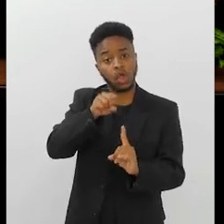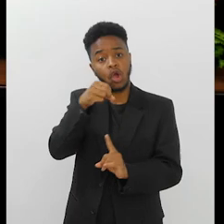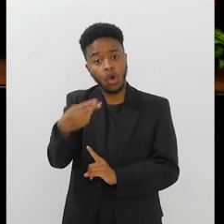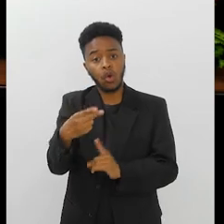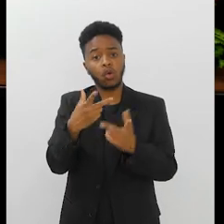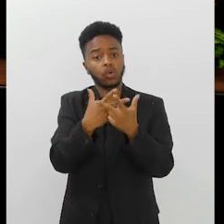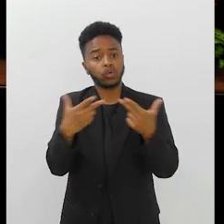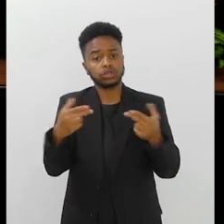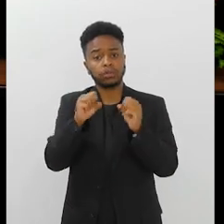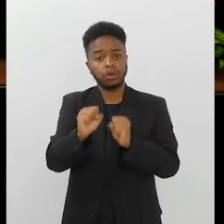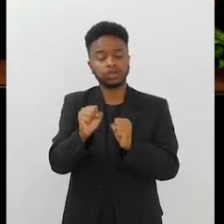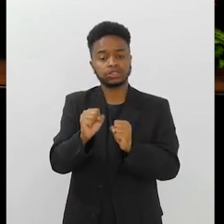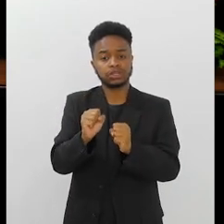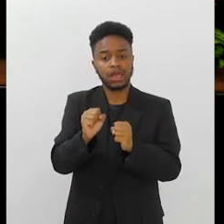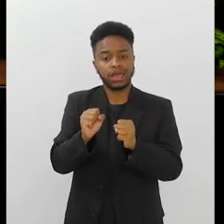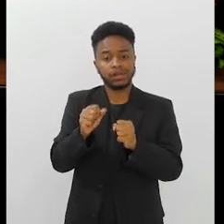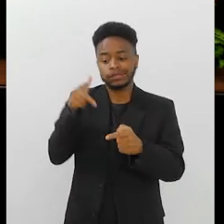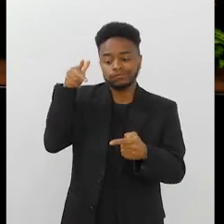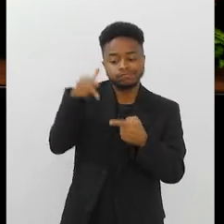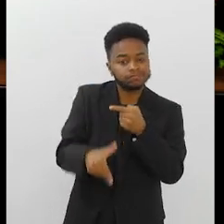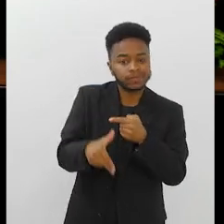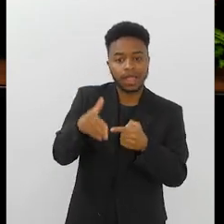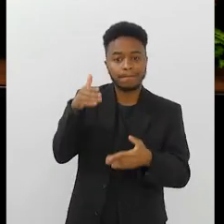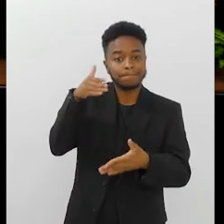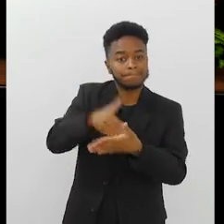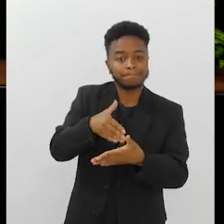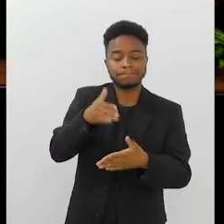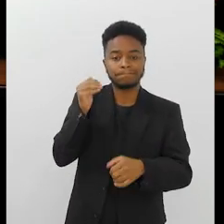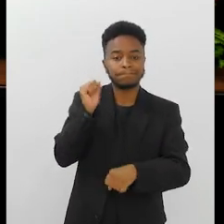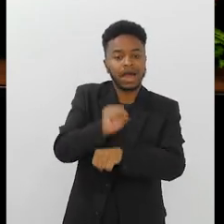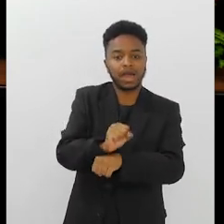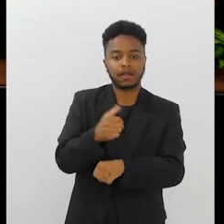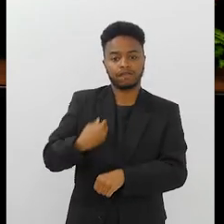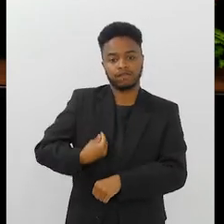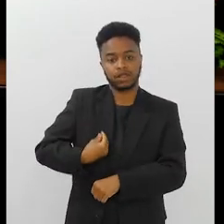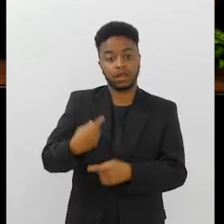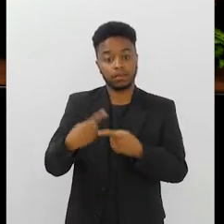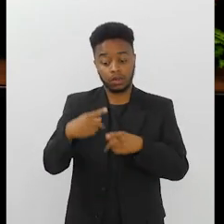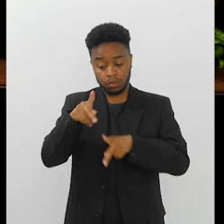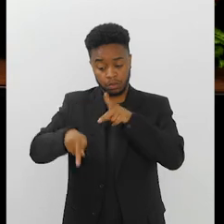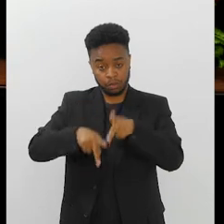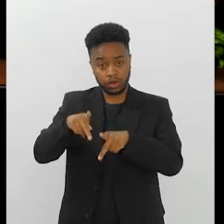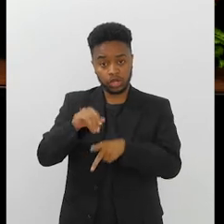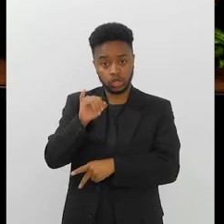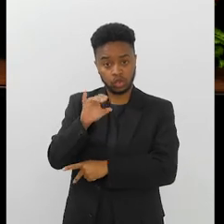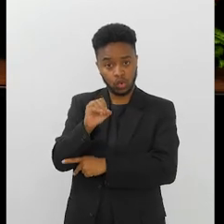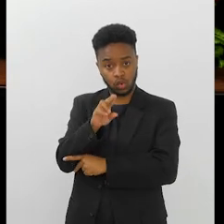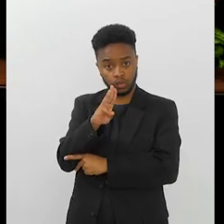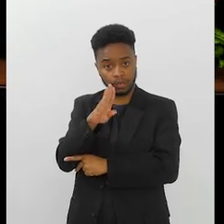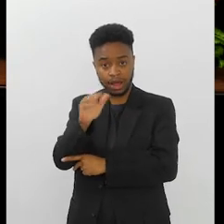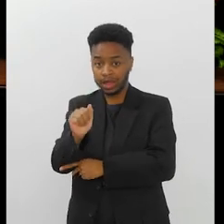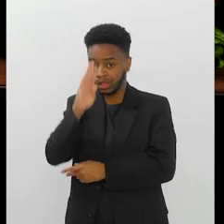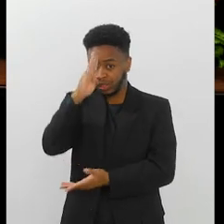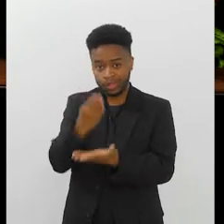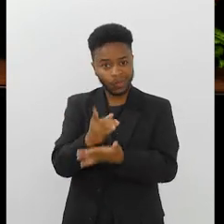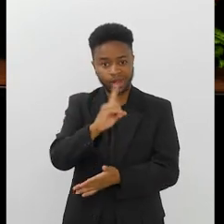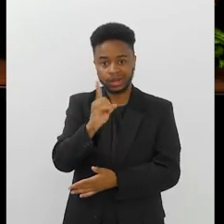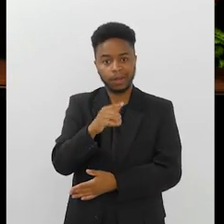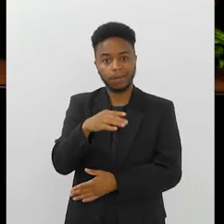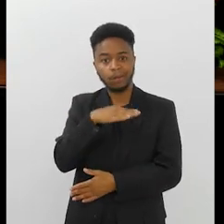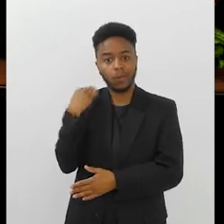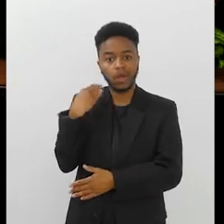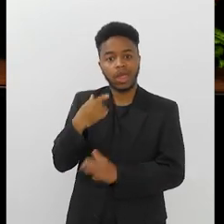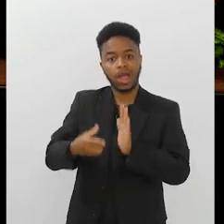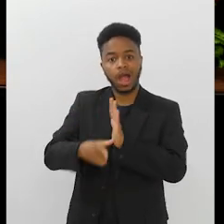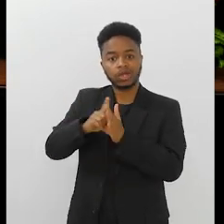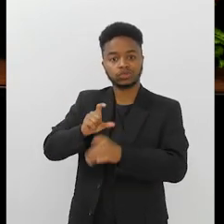coisa que possa cortar a vida dela de forma prematura o povo Urbano não acredita não crê numa morte prematura isso pra